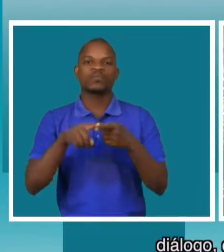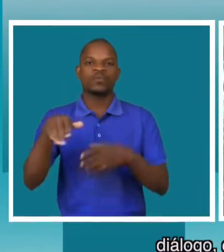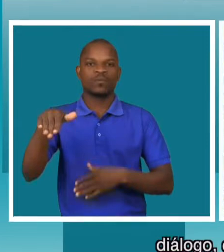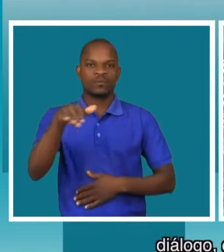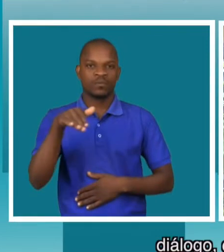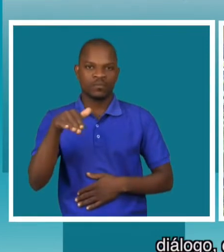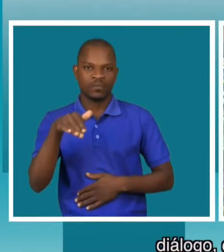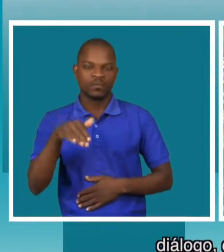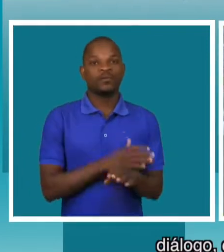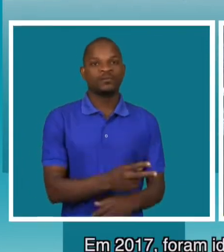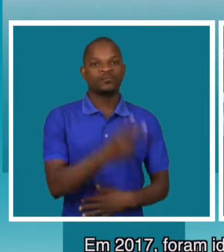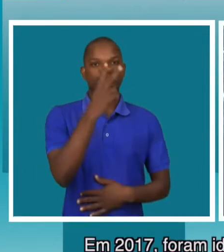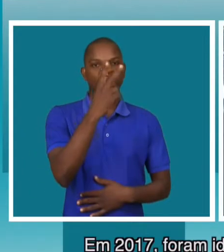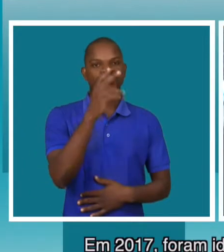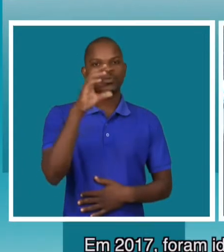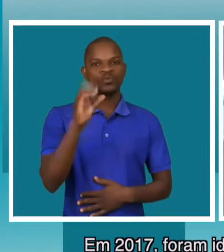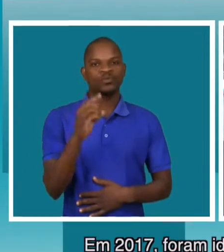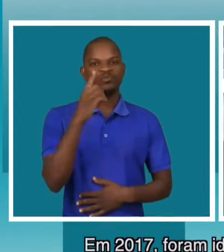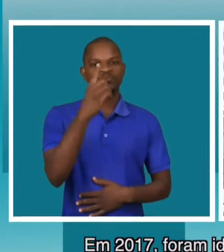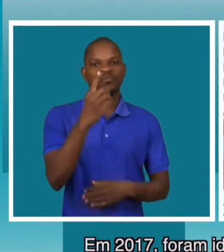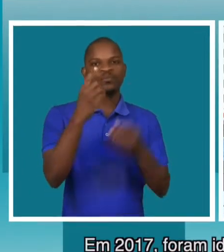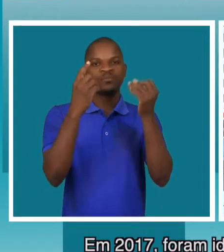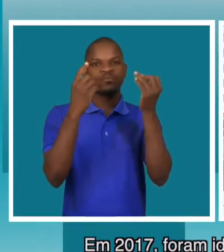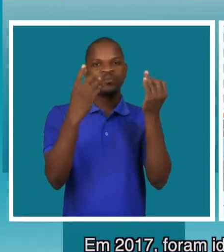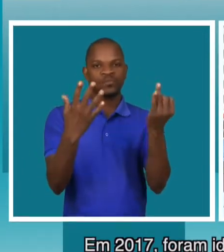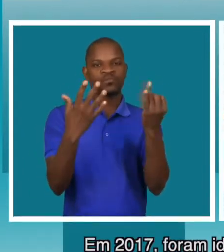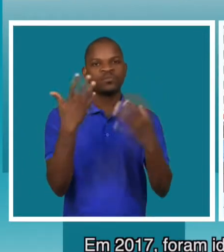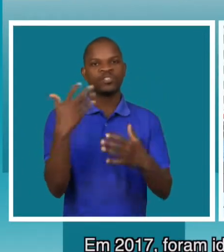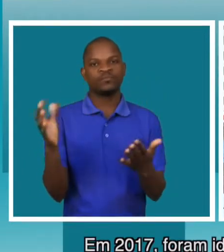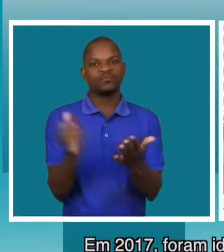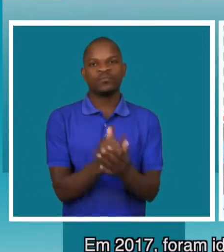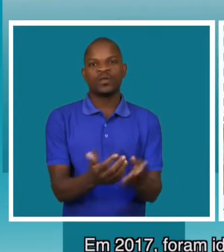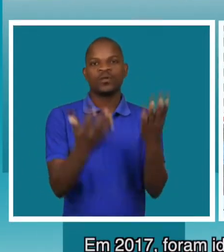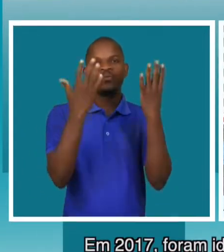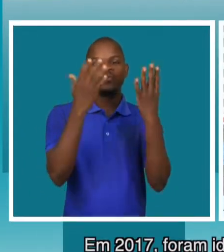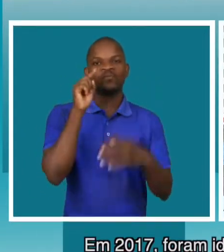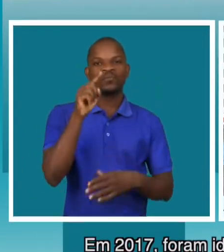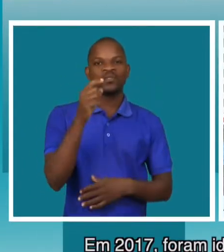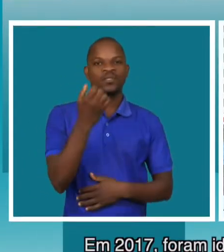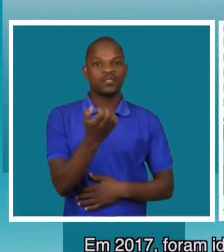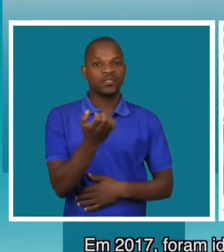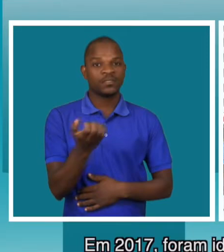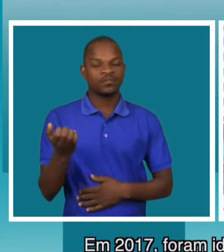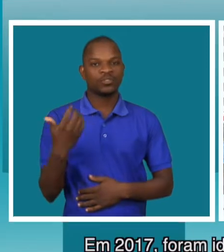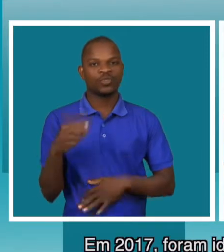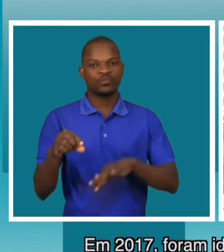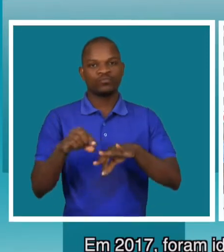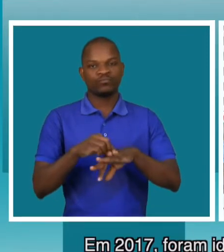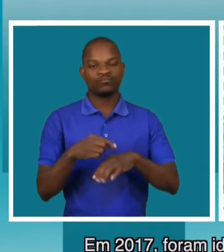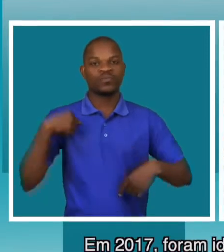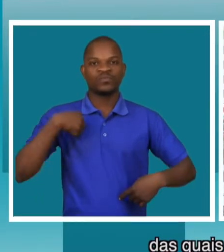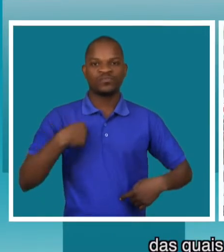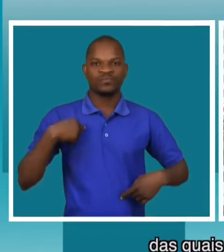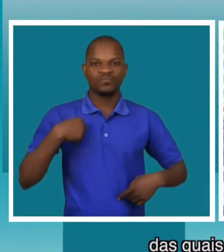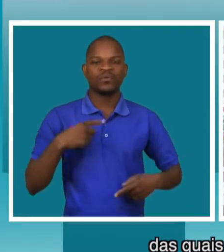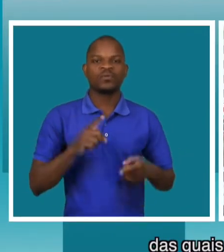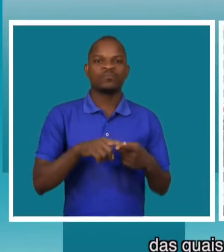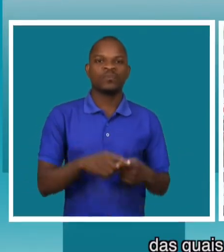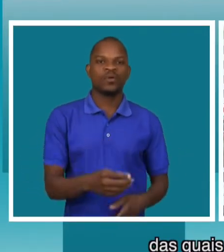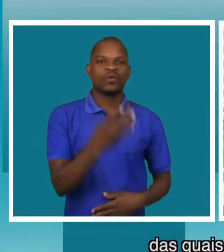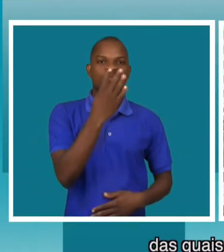outros. Foi nesse contexto que em 2017 foram identificadas 9 mil crianças casadas em situação de vulnerabilidade no país, das